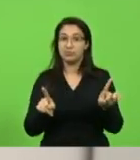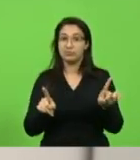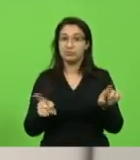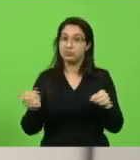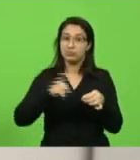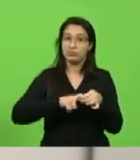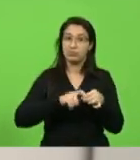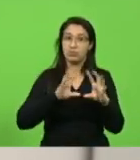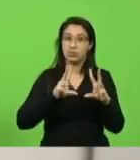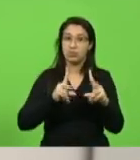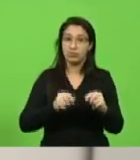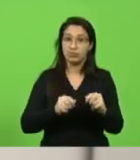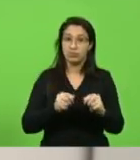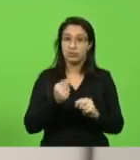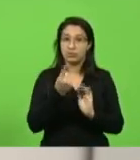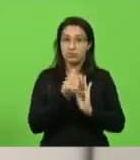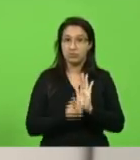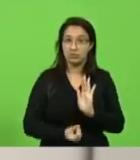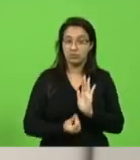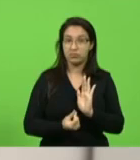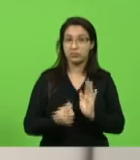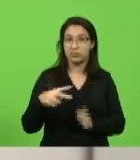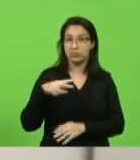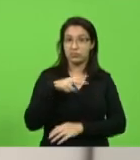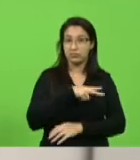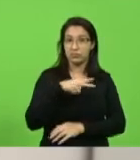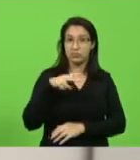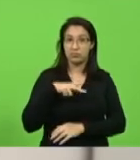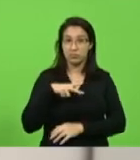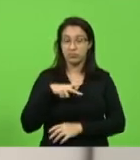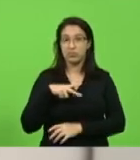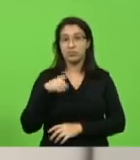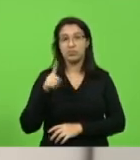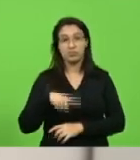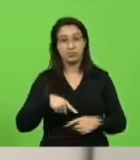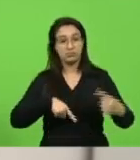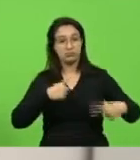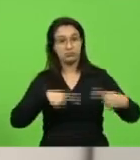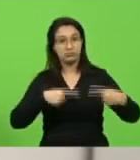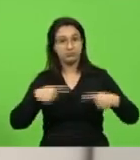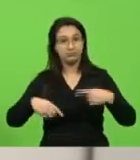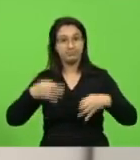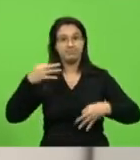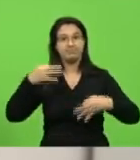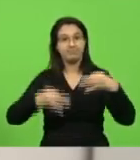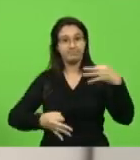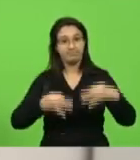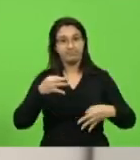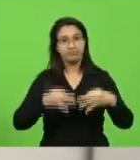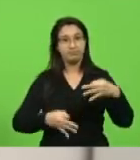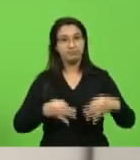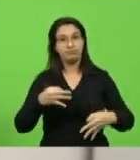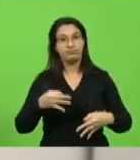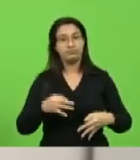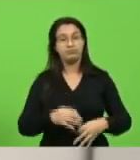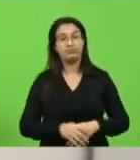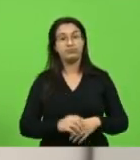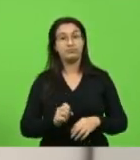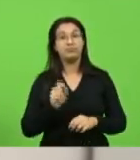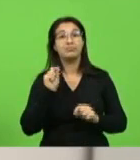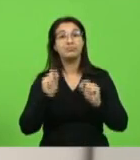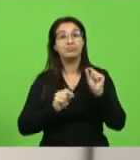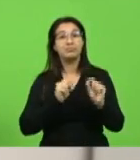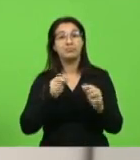cofres públicos, porquanto é objeto de debate judicial acerca de seu real titular.